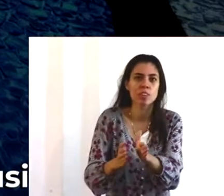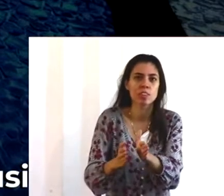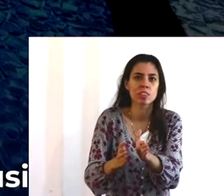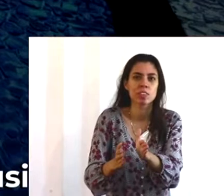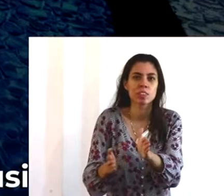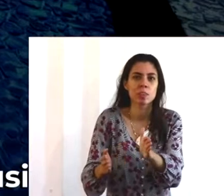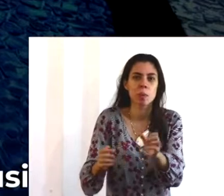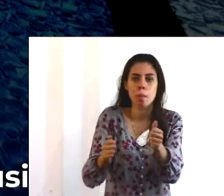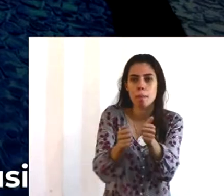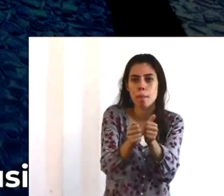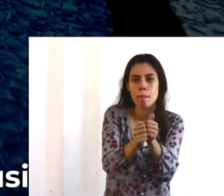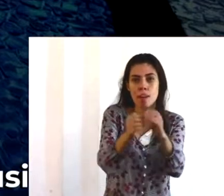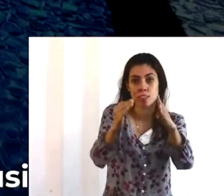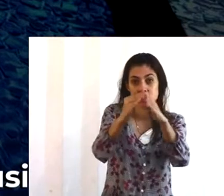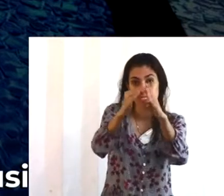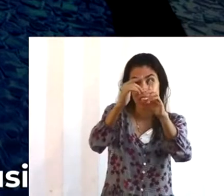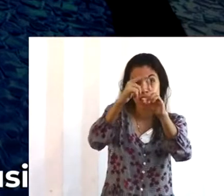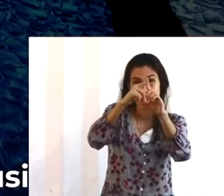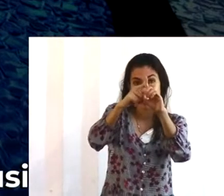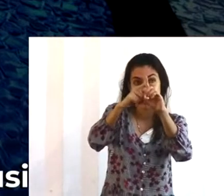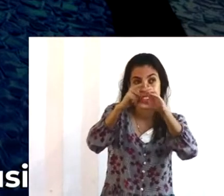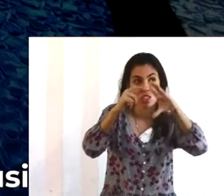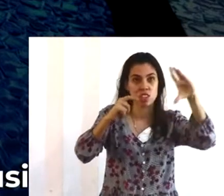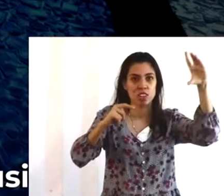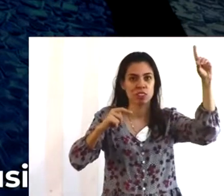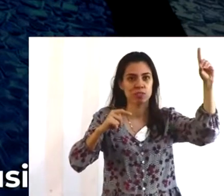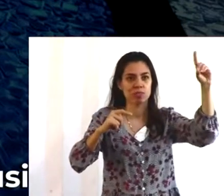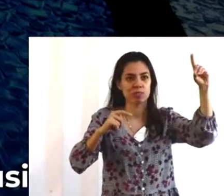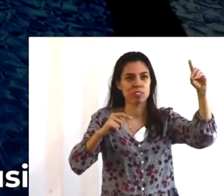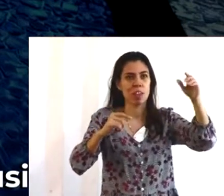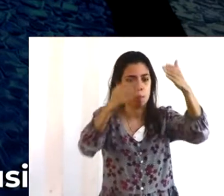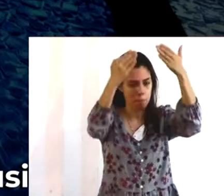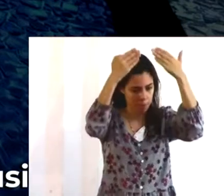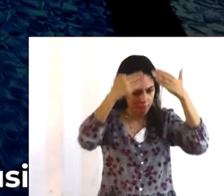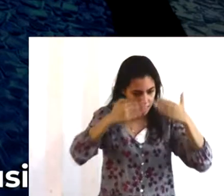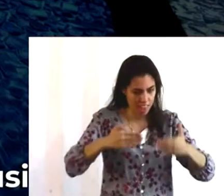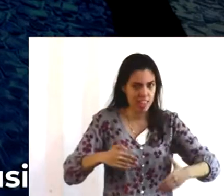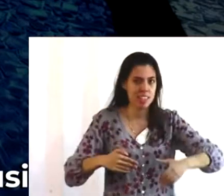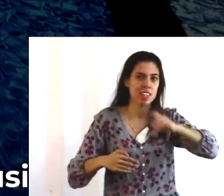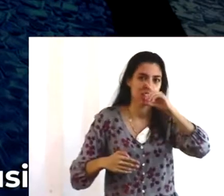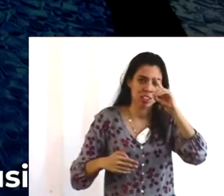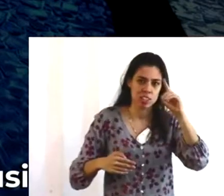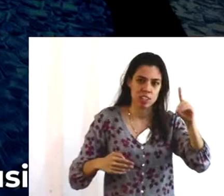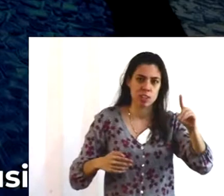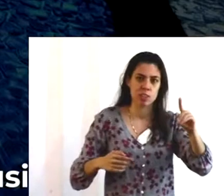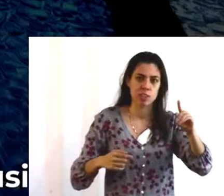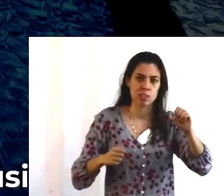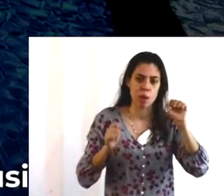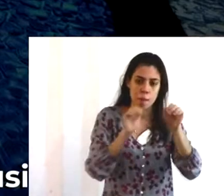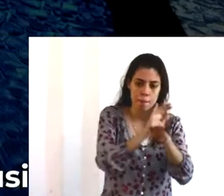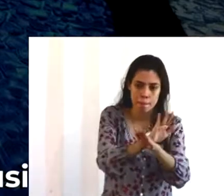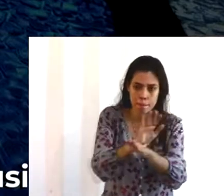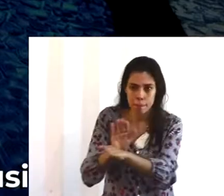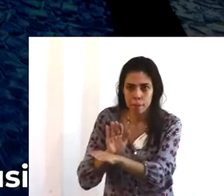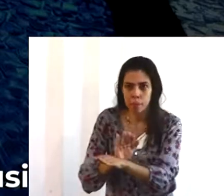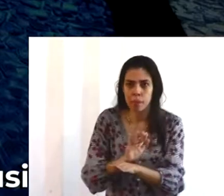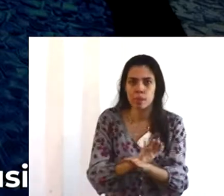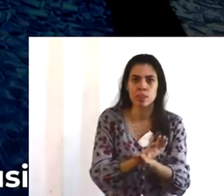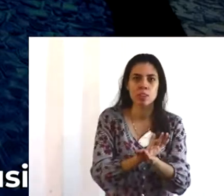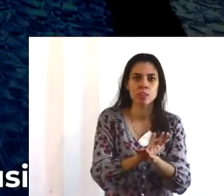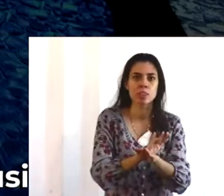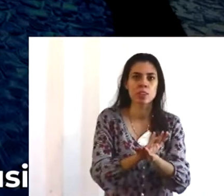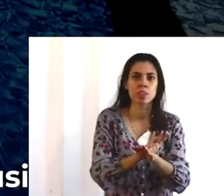das moradas do Altíssimo. Deus está no meio dela, jamais será abalada. Deus a ajudará